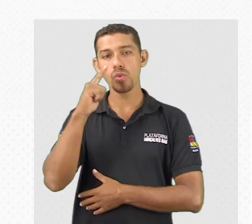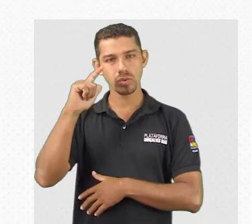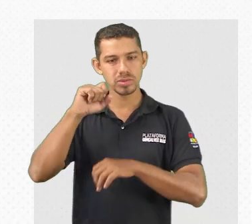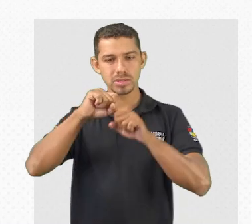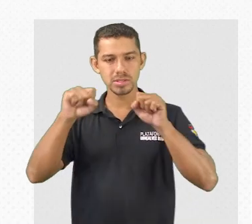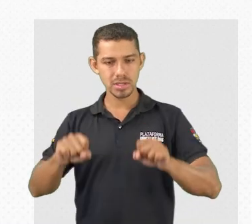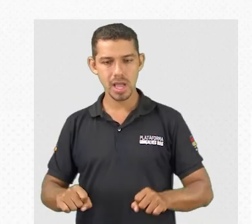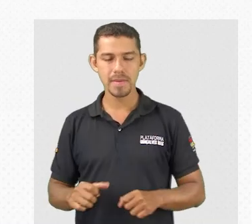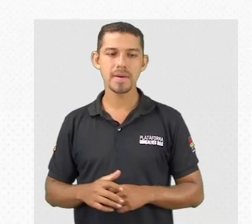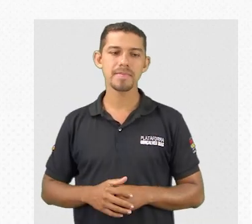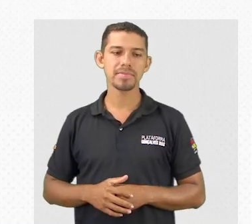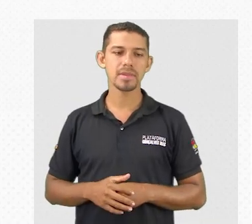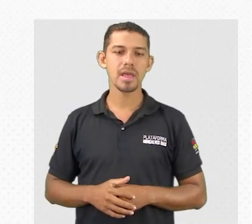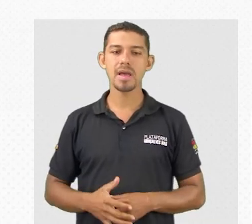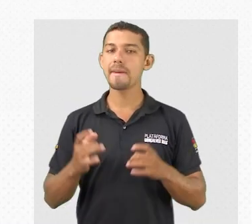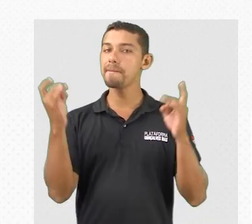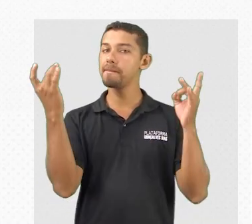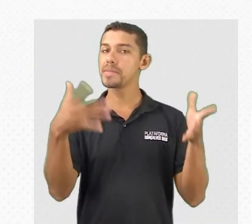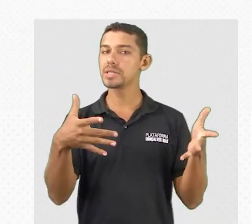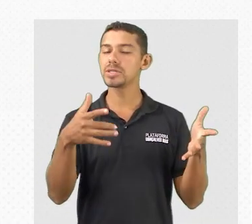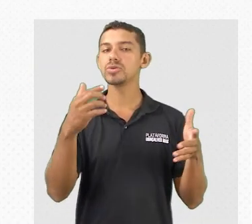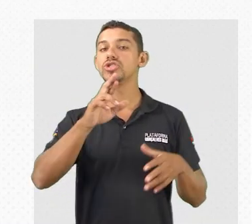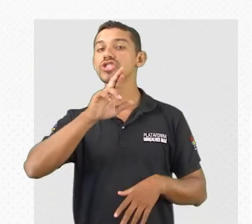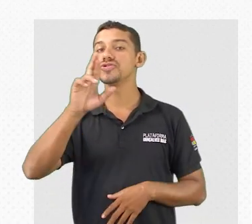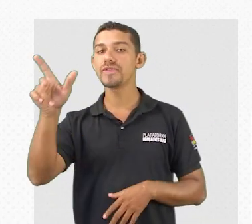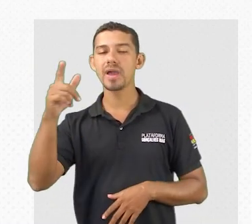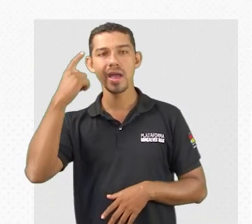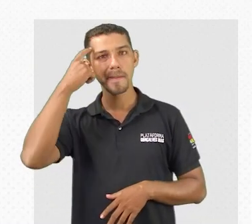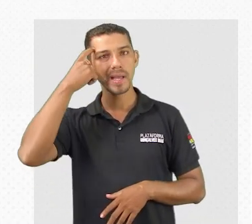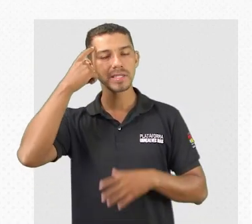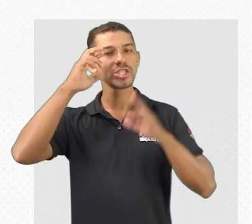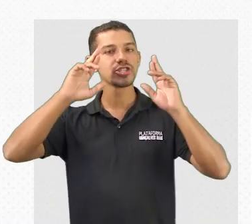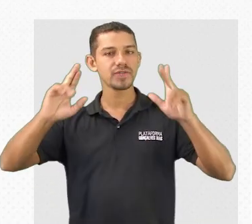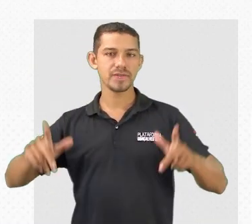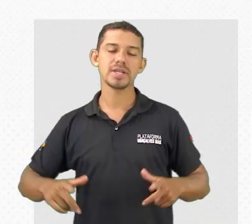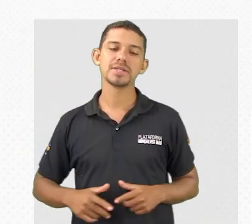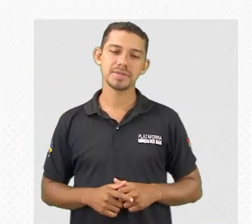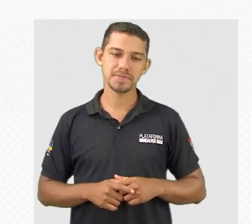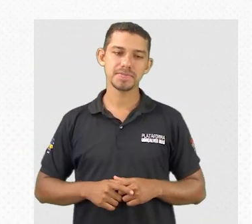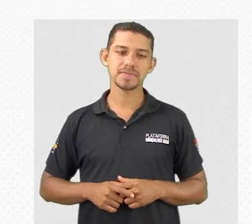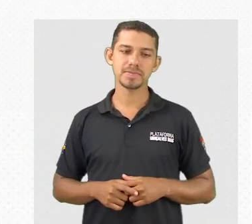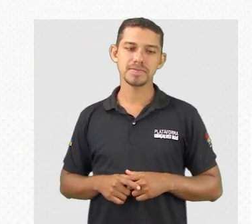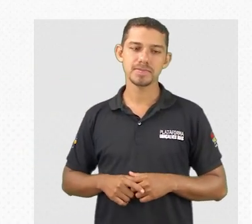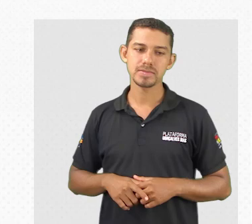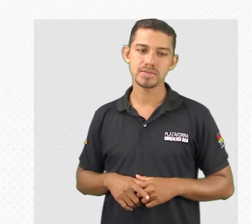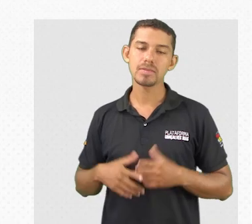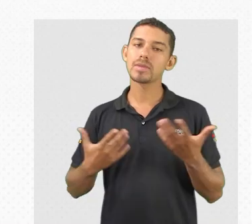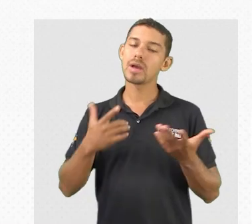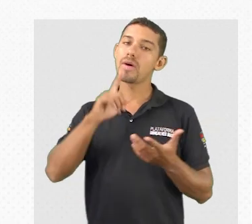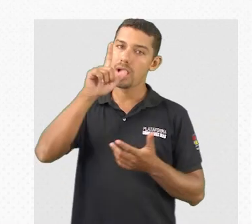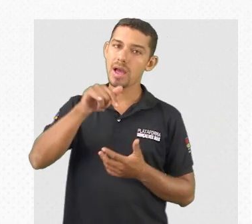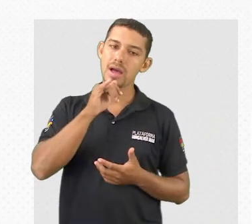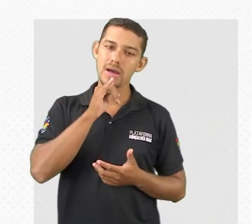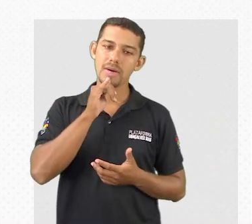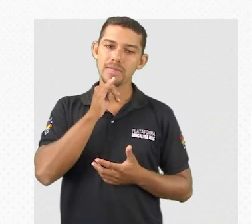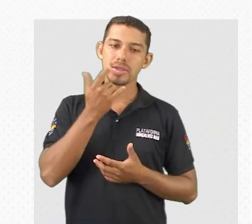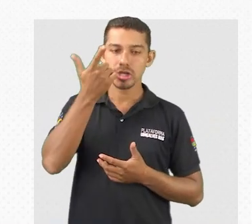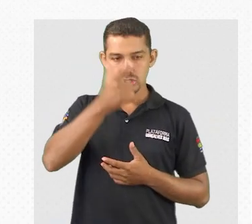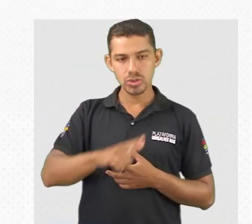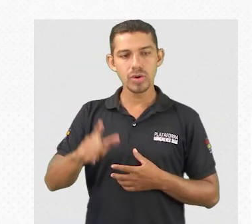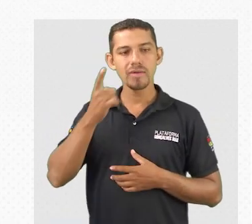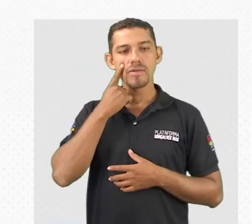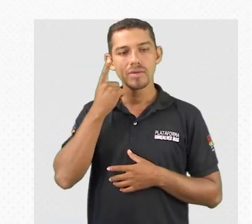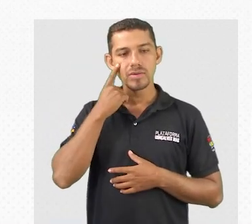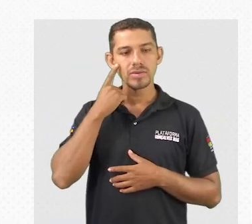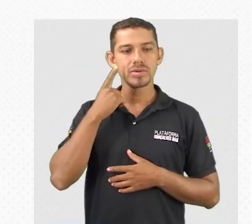Que erros são esses? Banir os diferentes, banir os que pensam diferente, tá? Então, isso seria, de novo, voltar